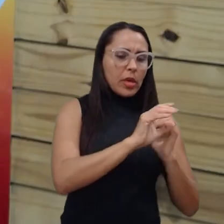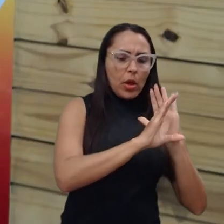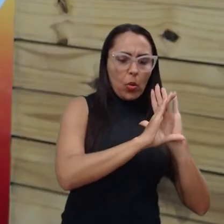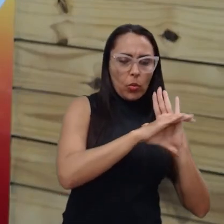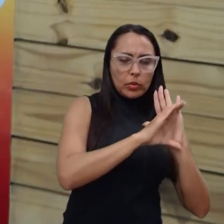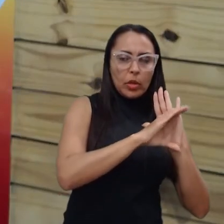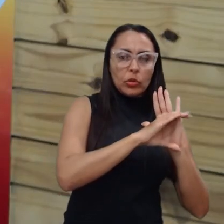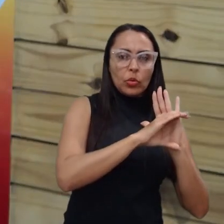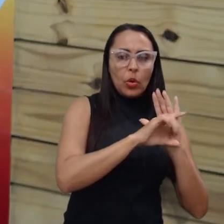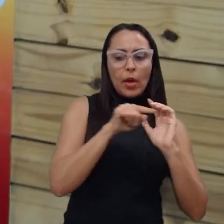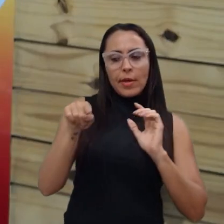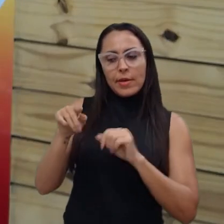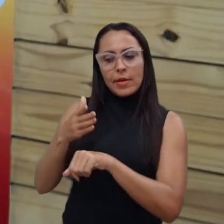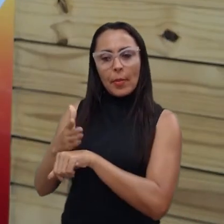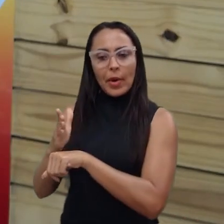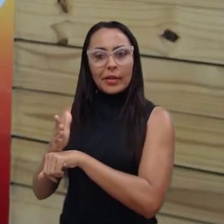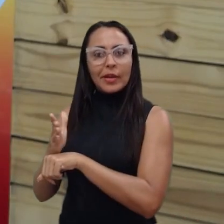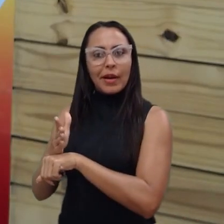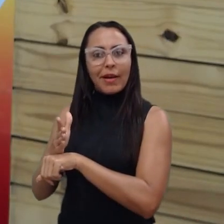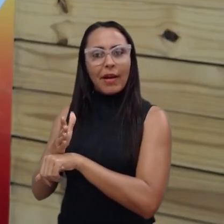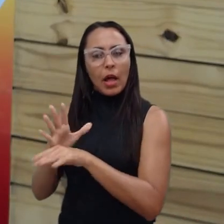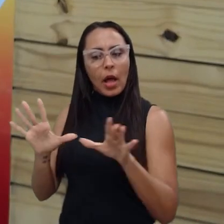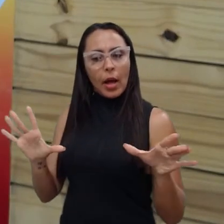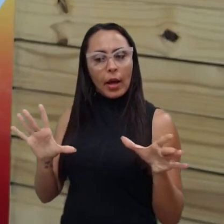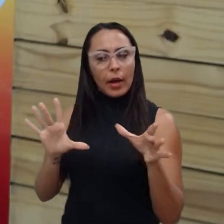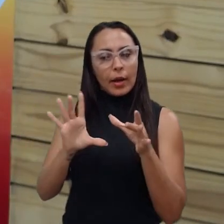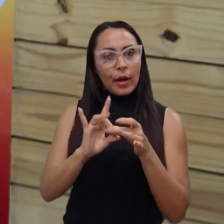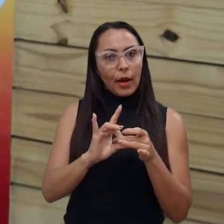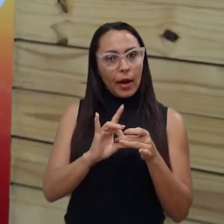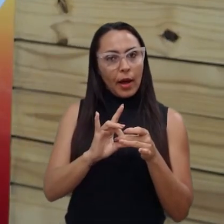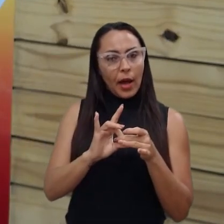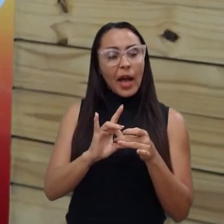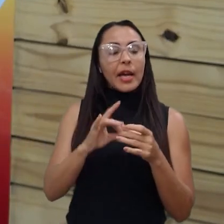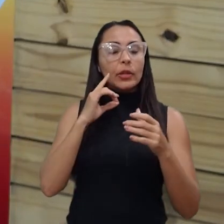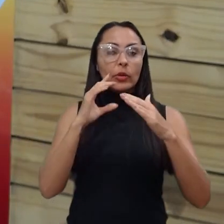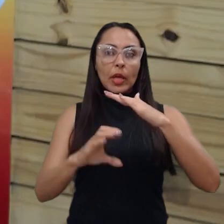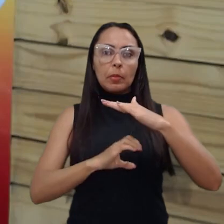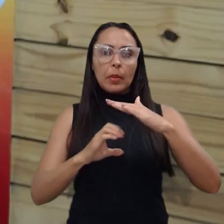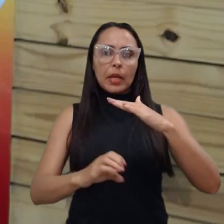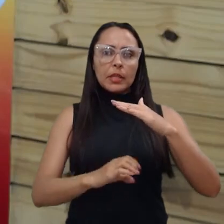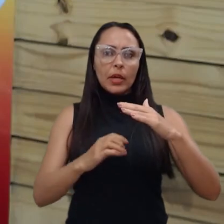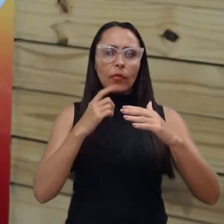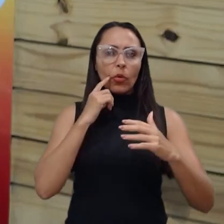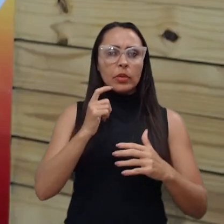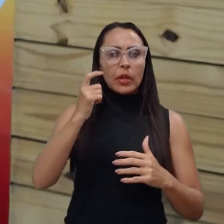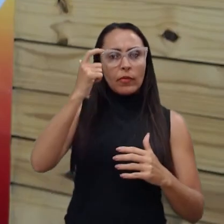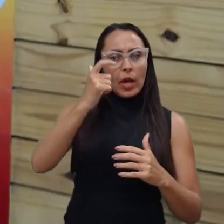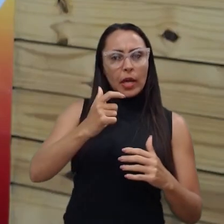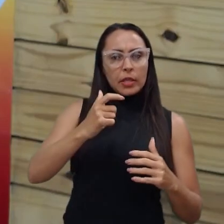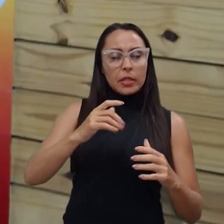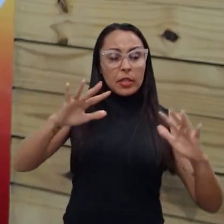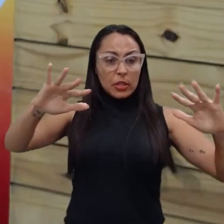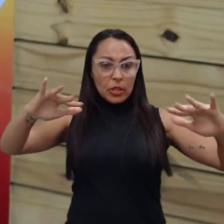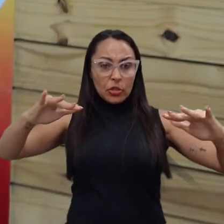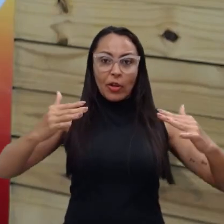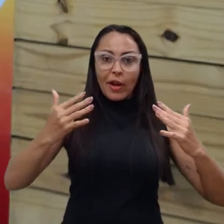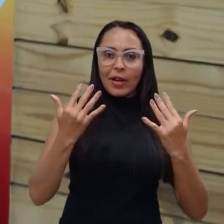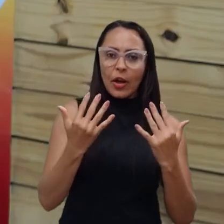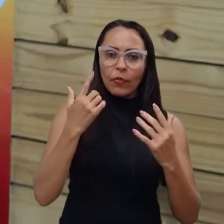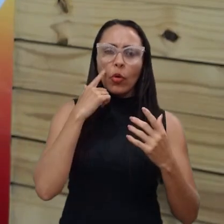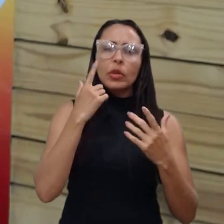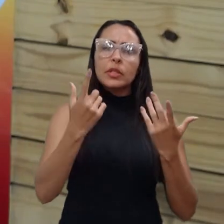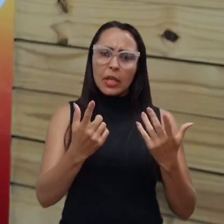conceito e a prática. Dentro da empresa, você vai se destacar em relação a isso, porque você vai demonstrar que